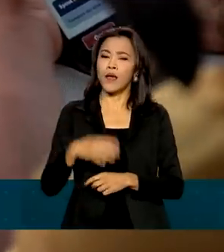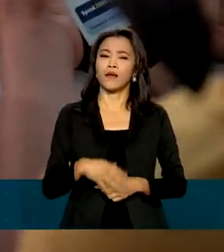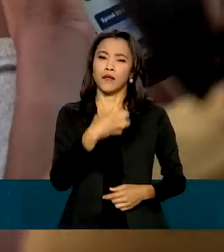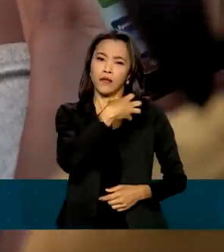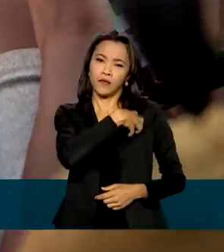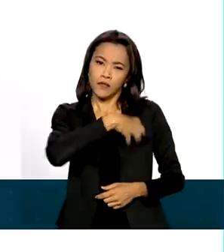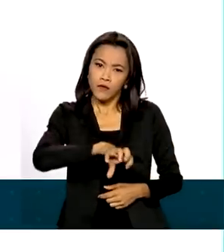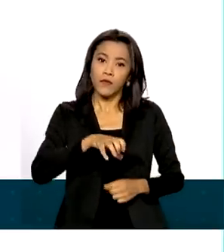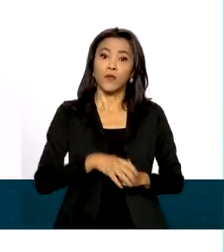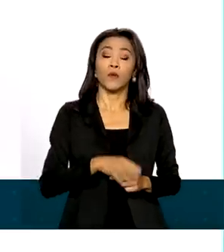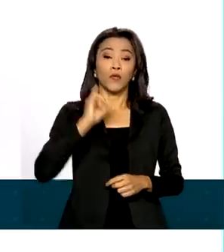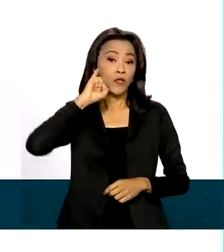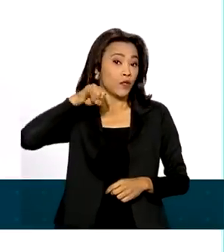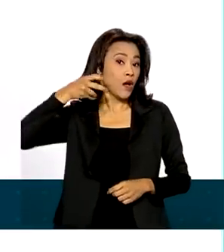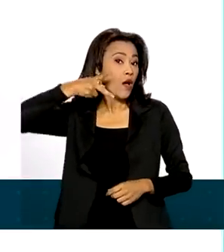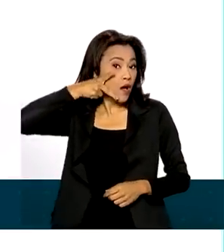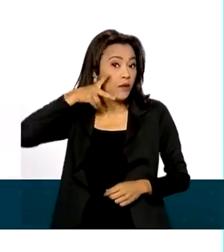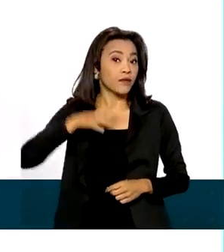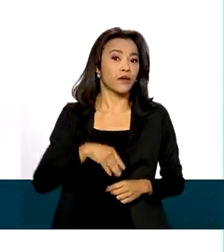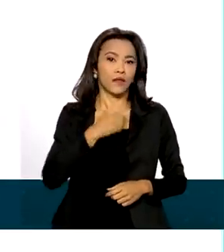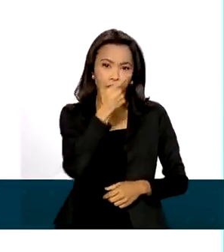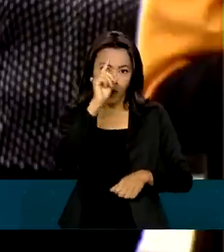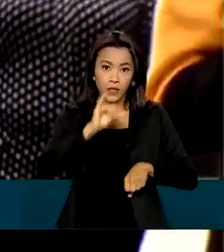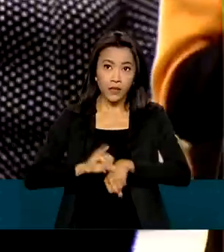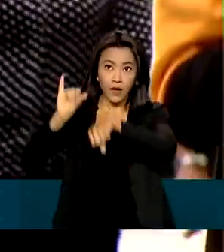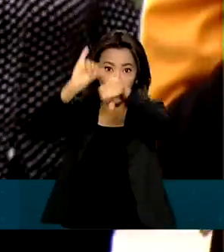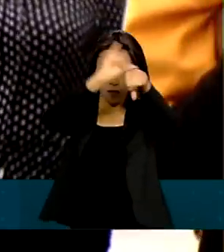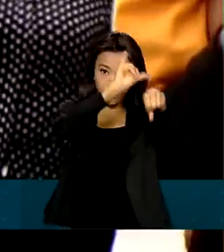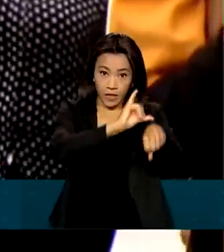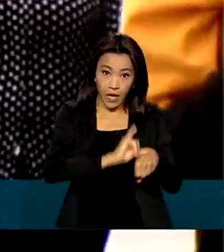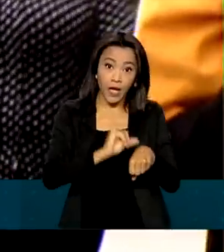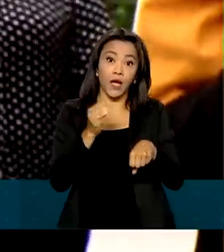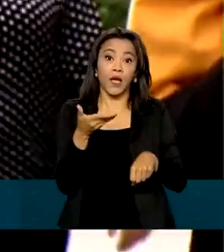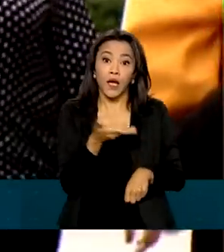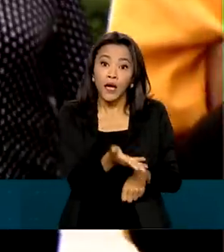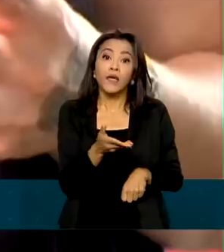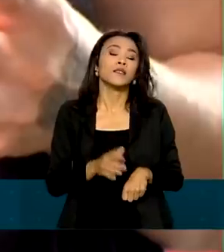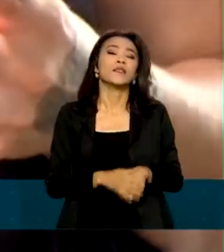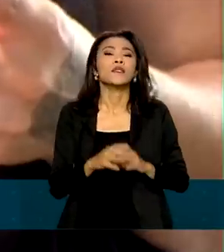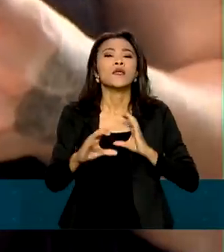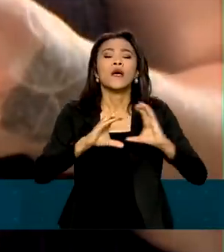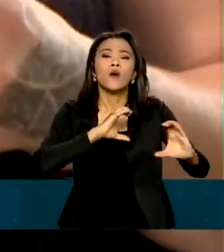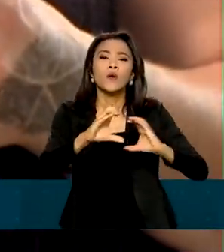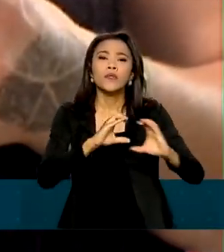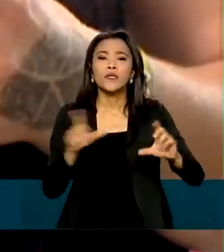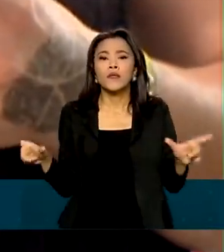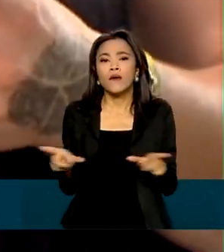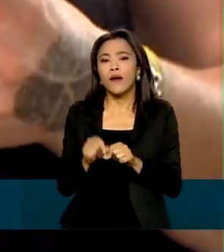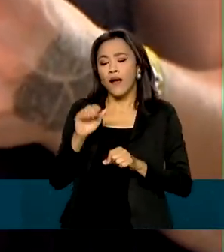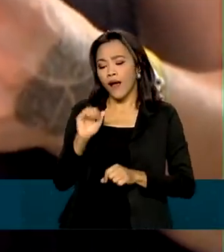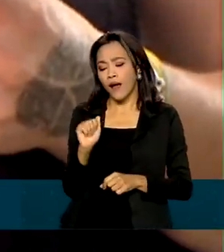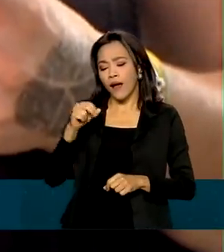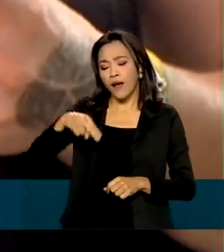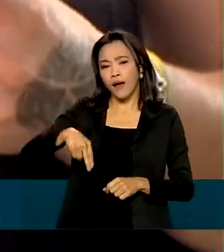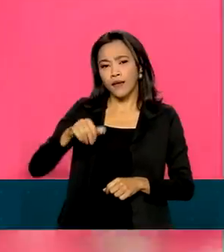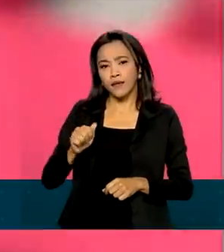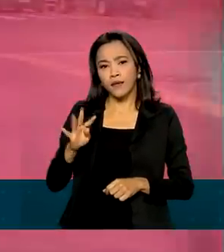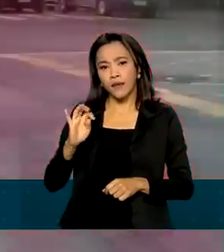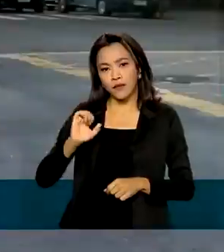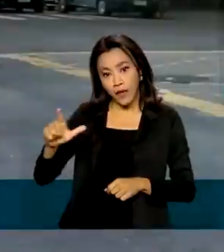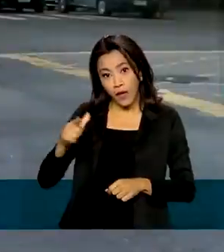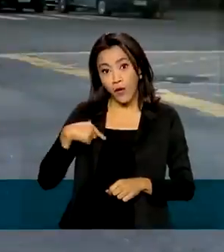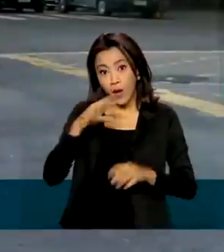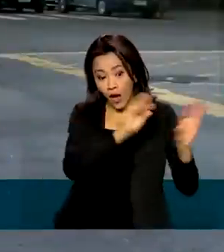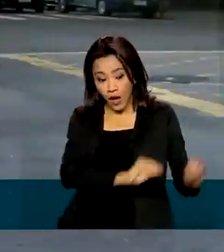João Pessoa. Nas demais capitais brasileiras, a Agência Nacional de Telecomunicações, a Anatel, adiou o início da operação do